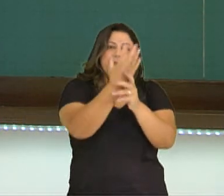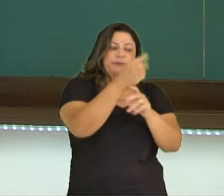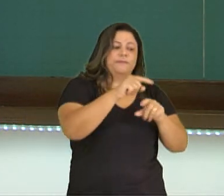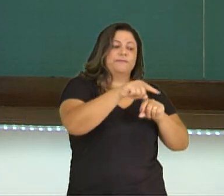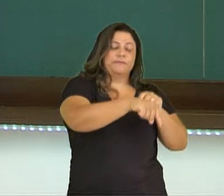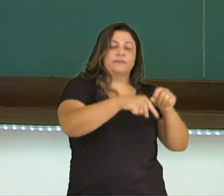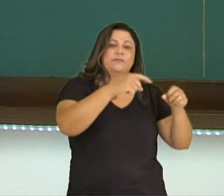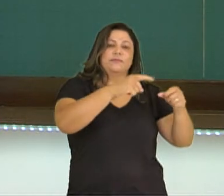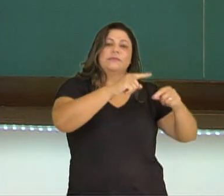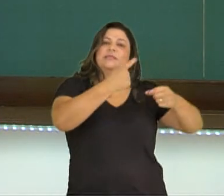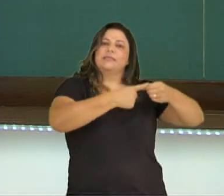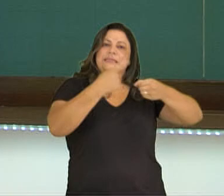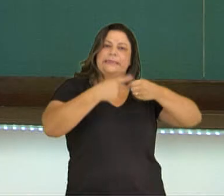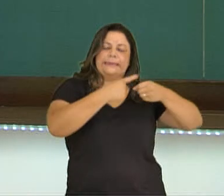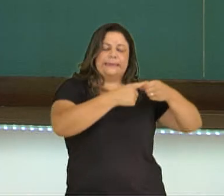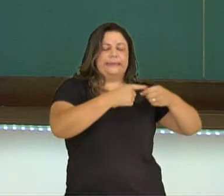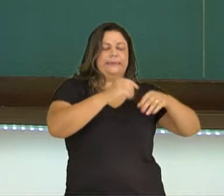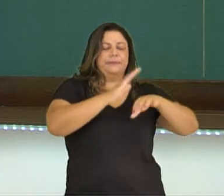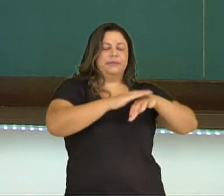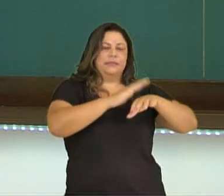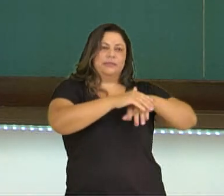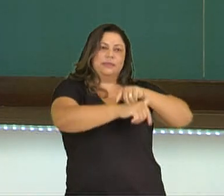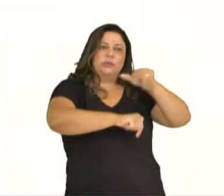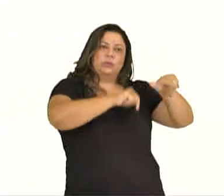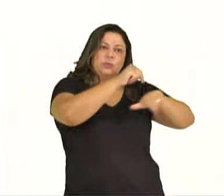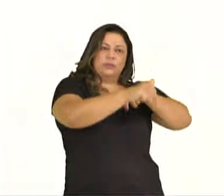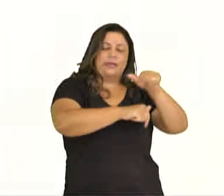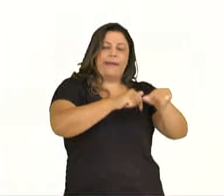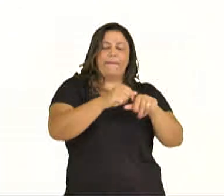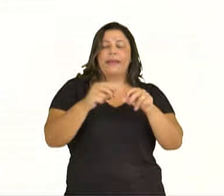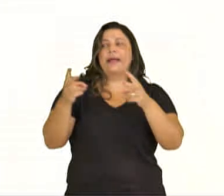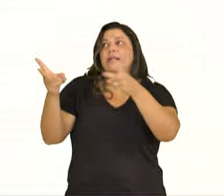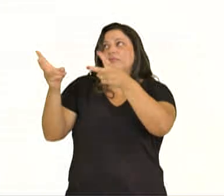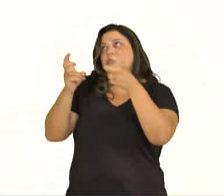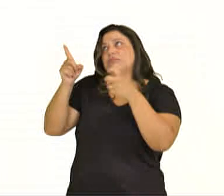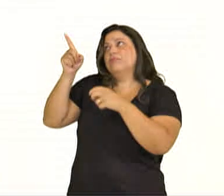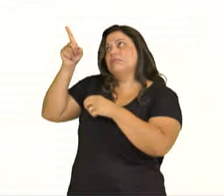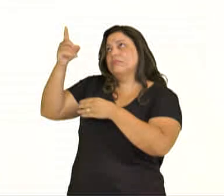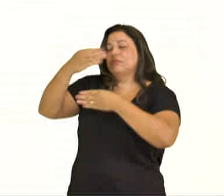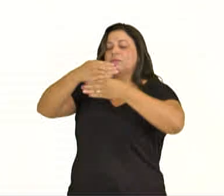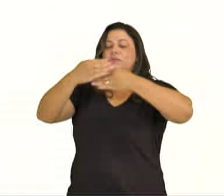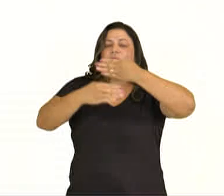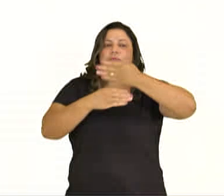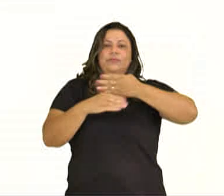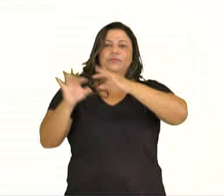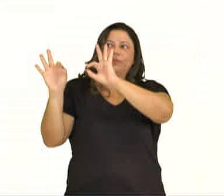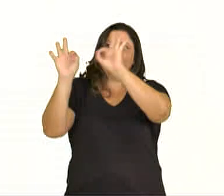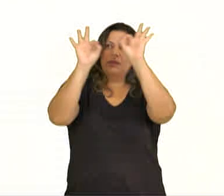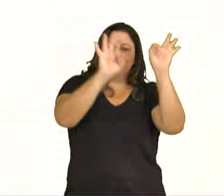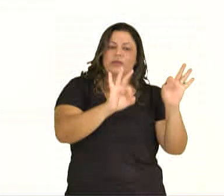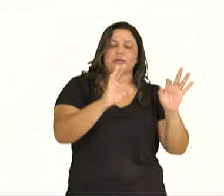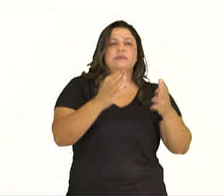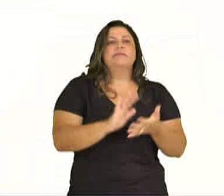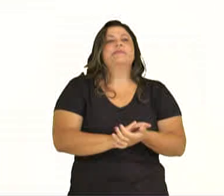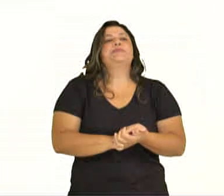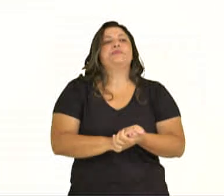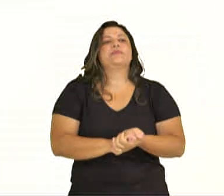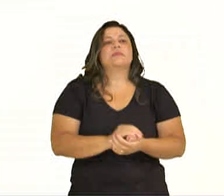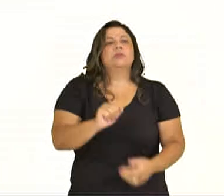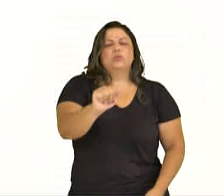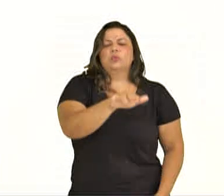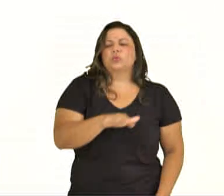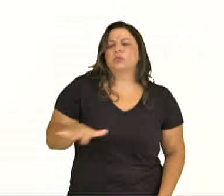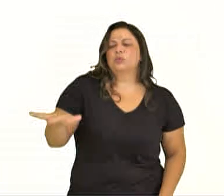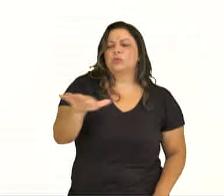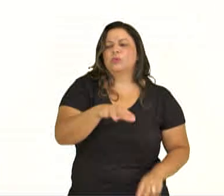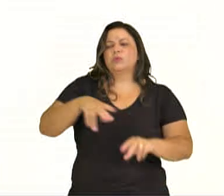das atividades econômicas, né? E a imagem traz bem para nós, as duas imagens trazem bem para nós essa ideia. Então, no espaço